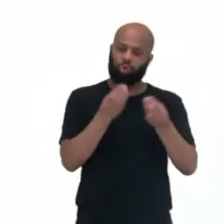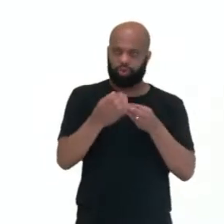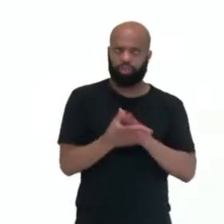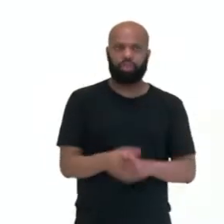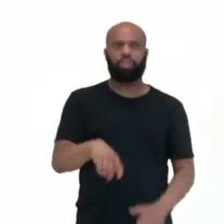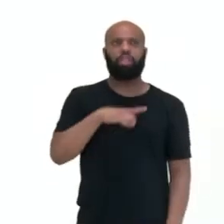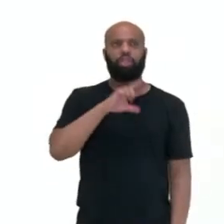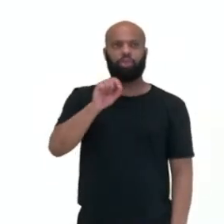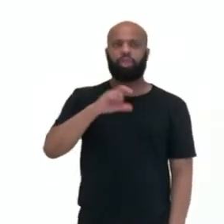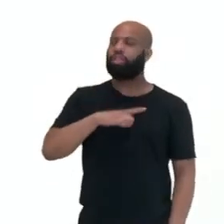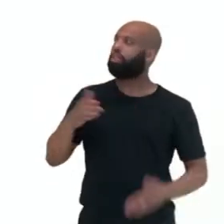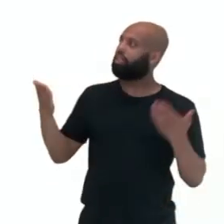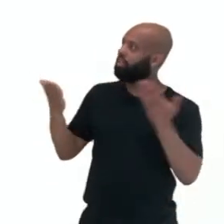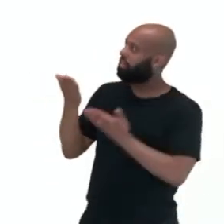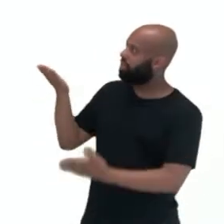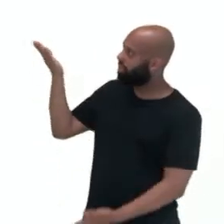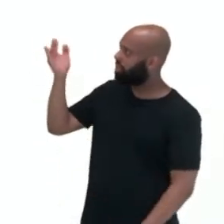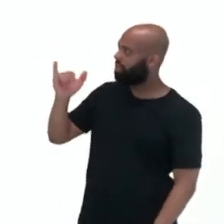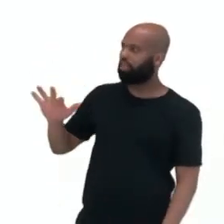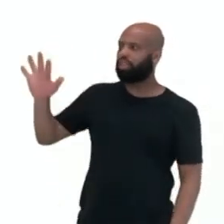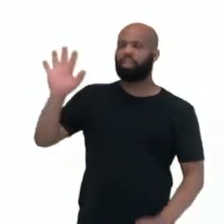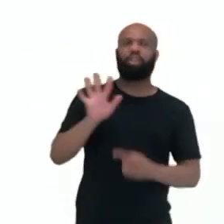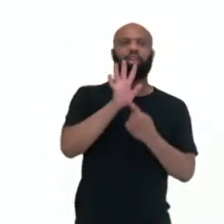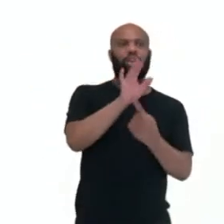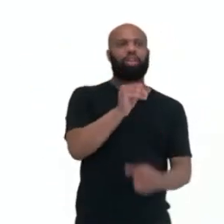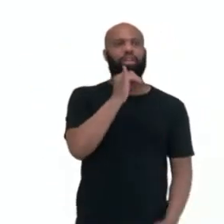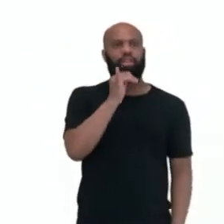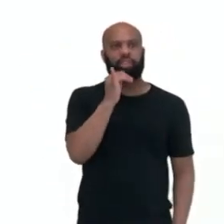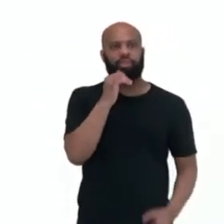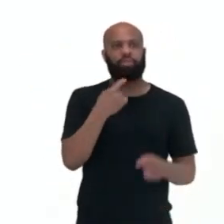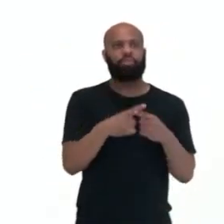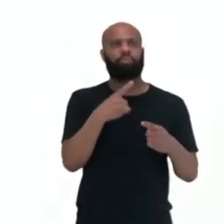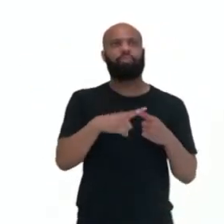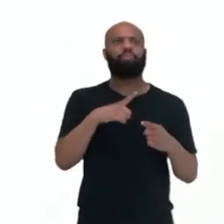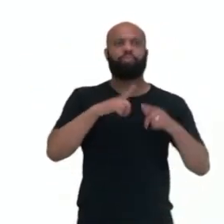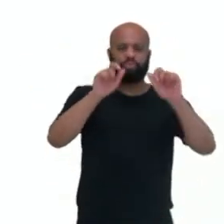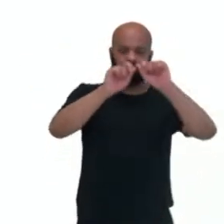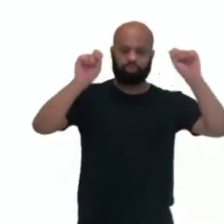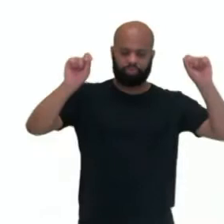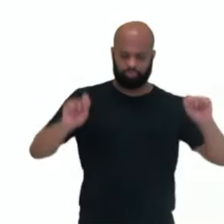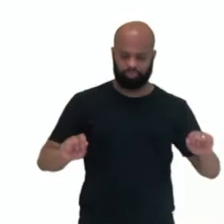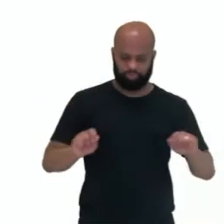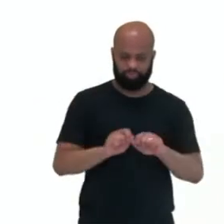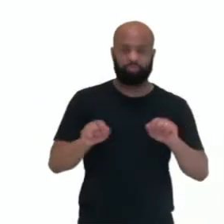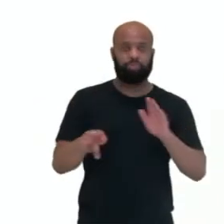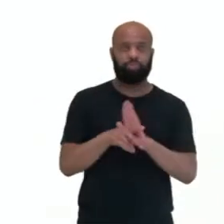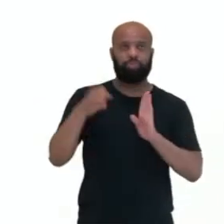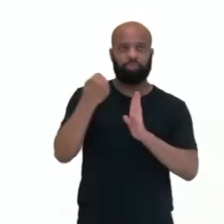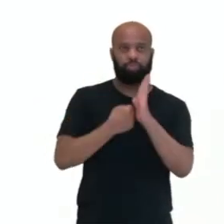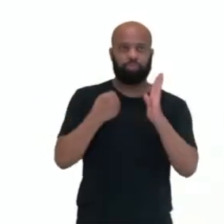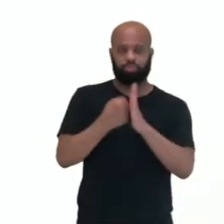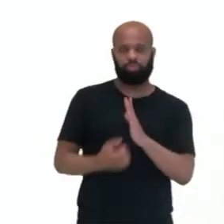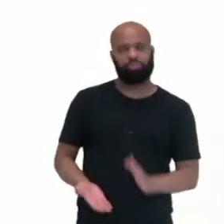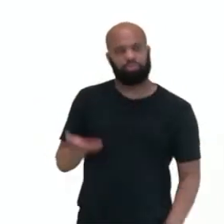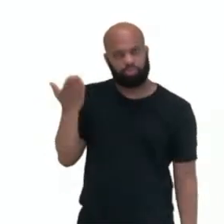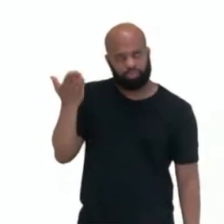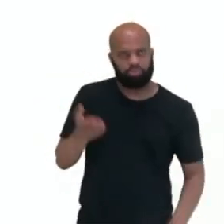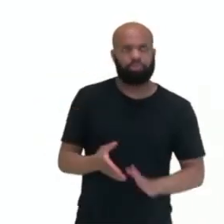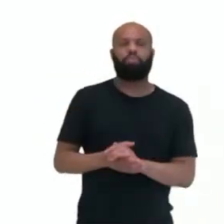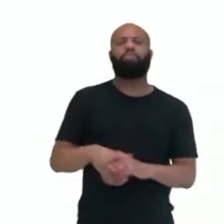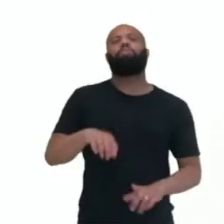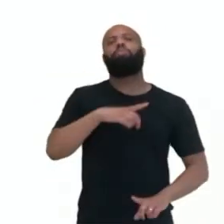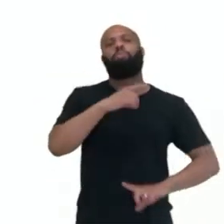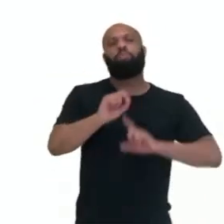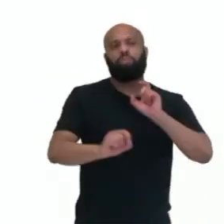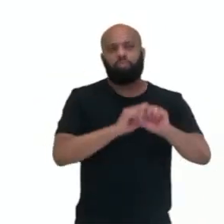gente tem aqui uma imagem, né, que exemplifica. Então, a área central da luta é aqui, né? Aí a gente